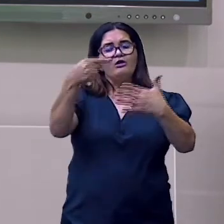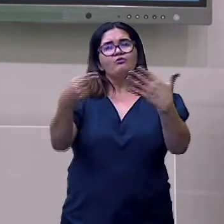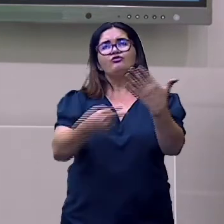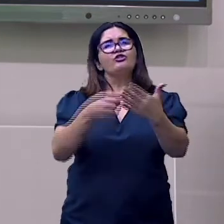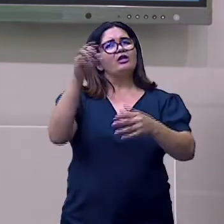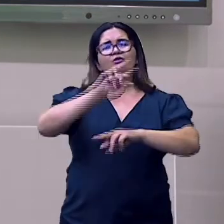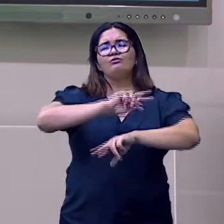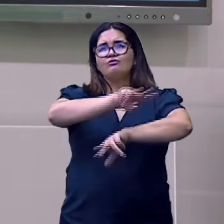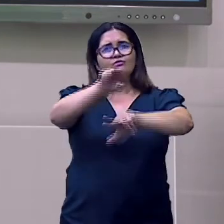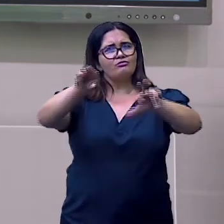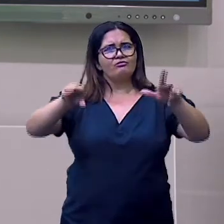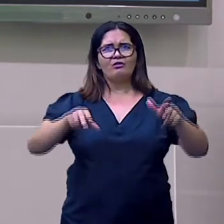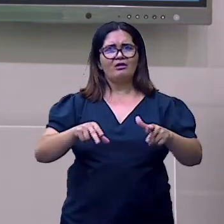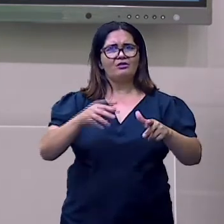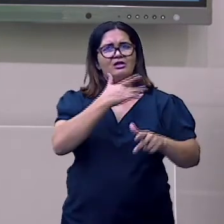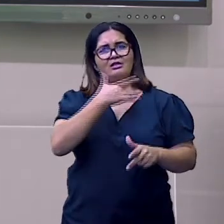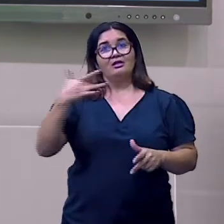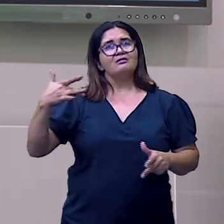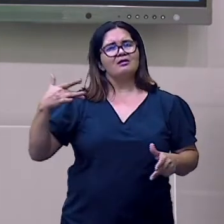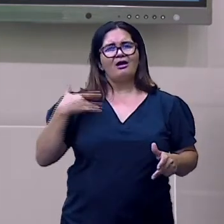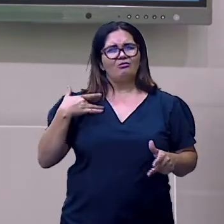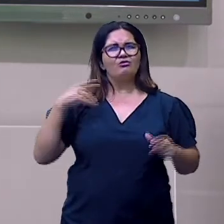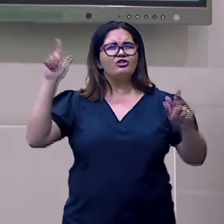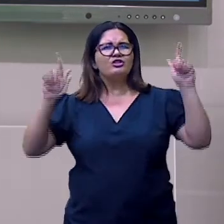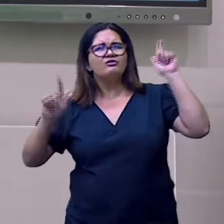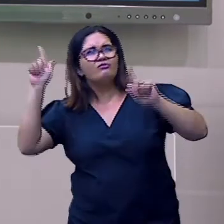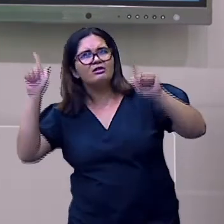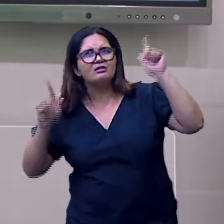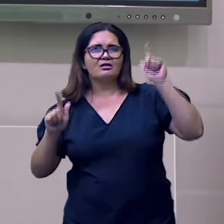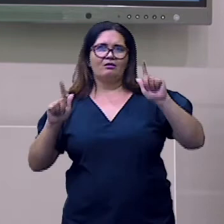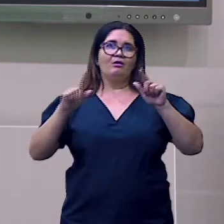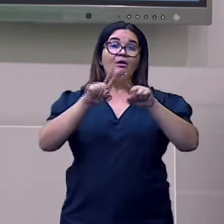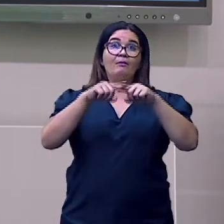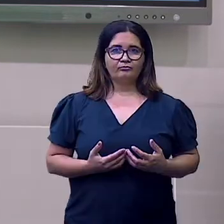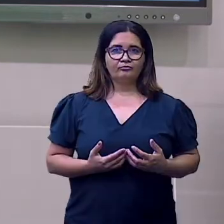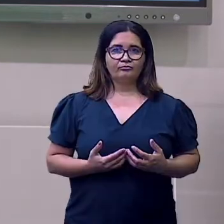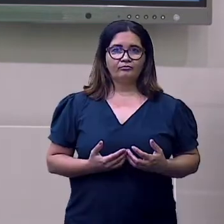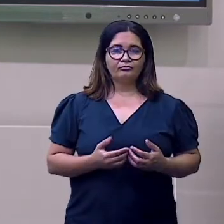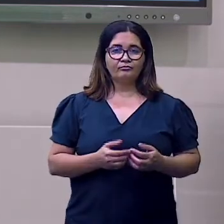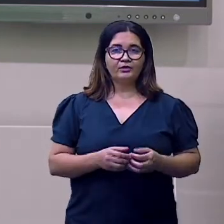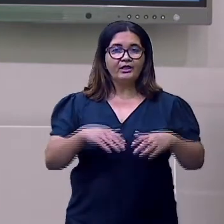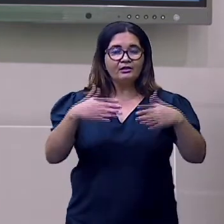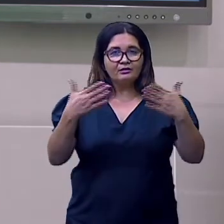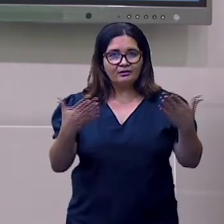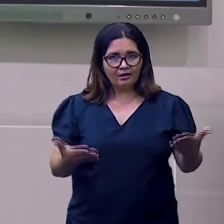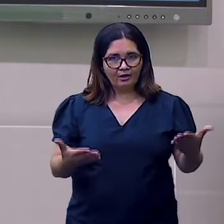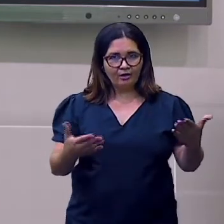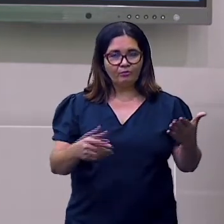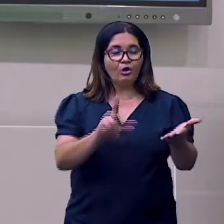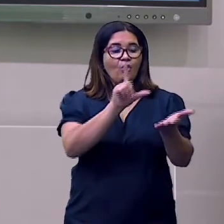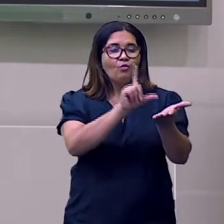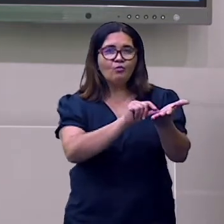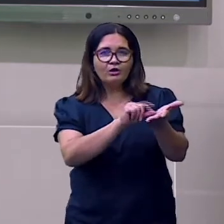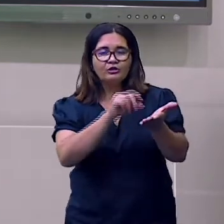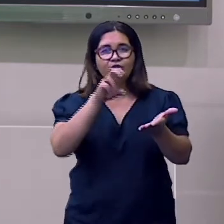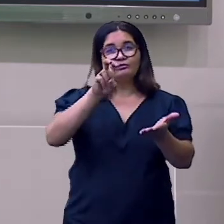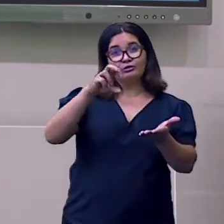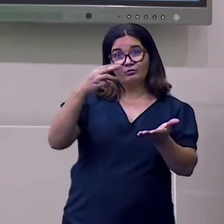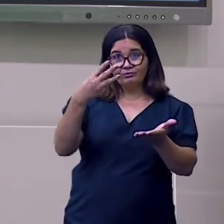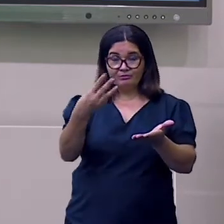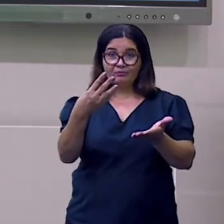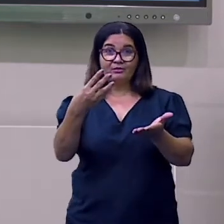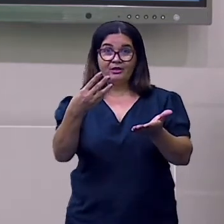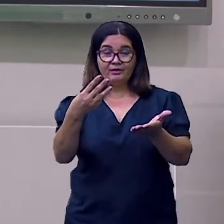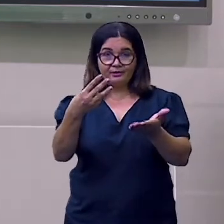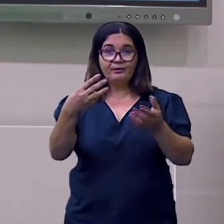referentes ao bem-estar e ao trabalho infantil. São eles o artigo 53